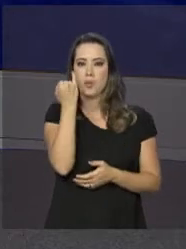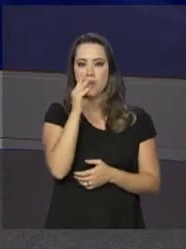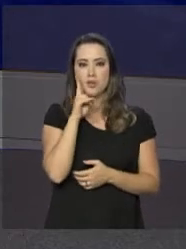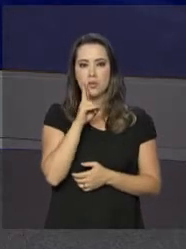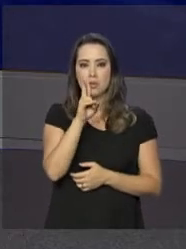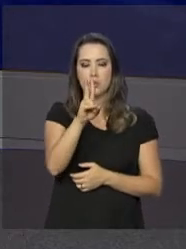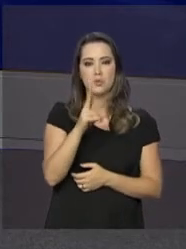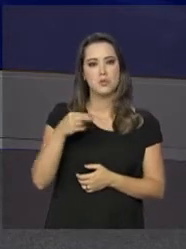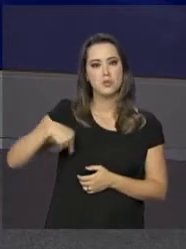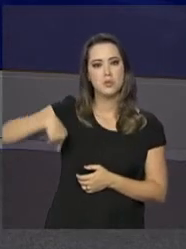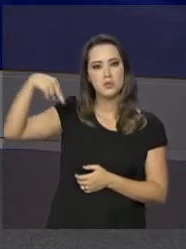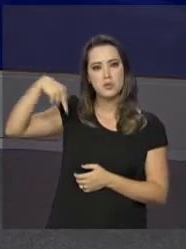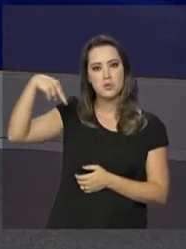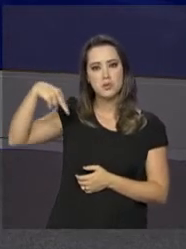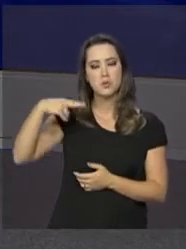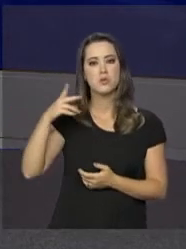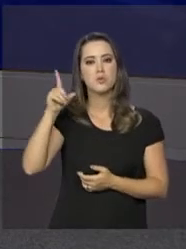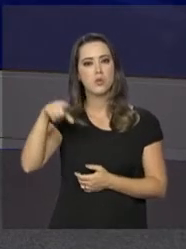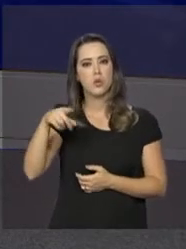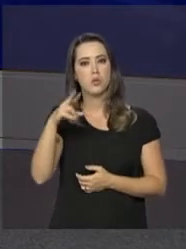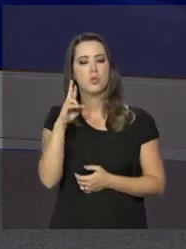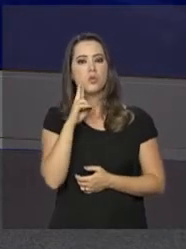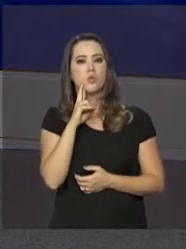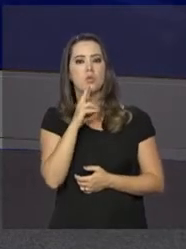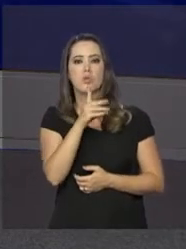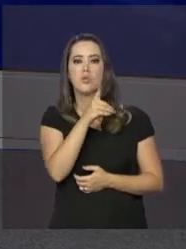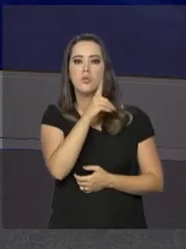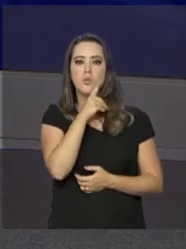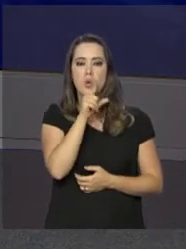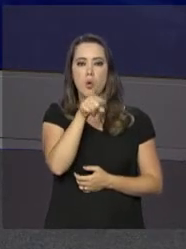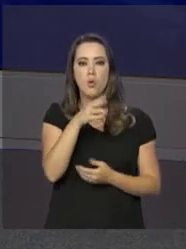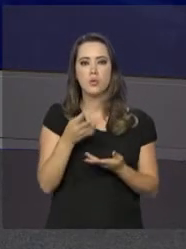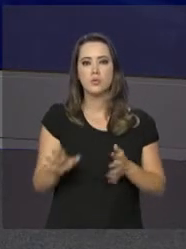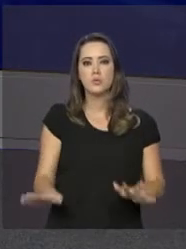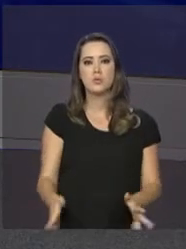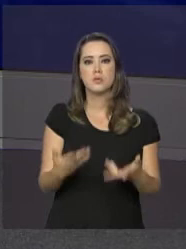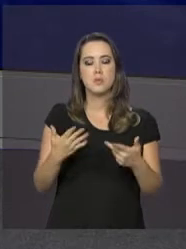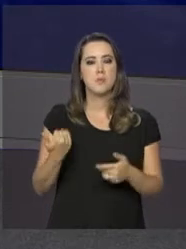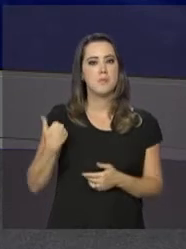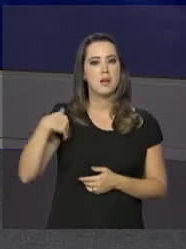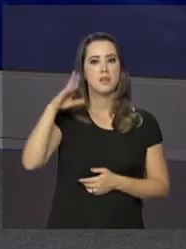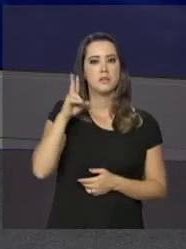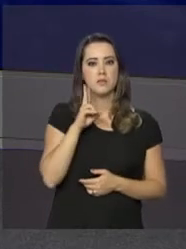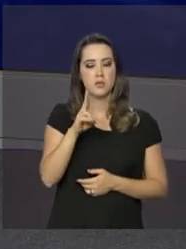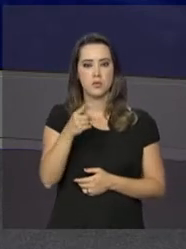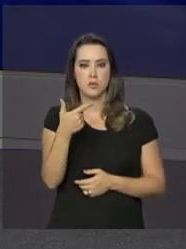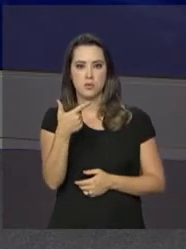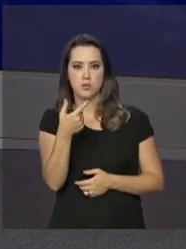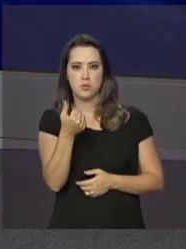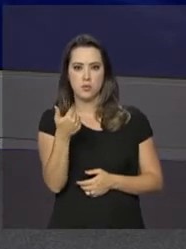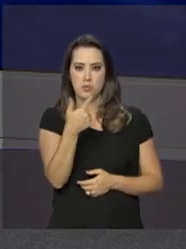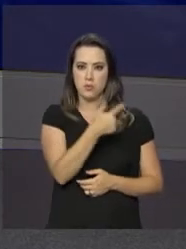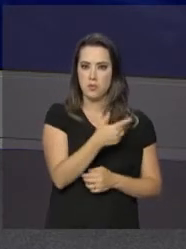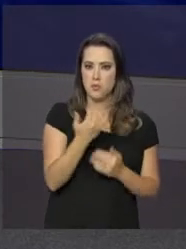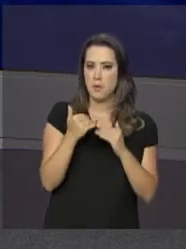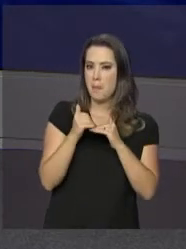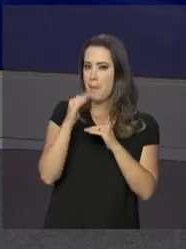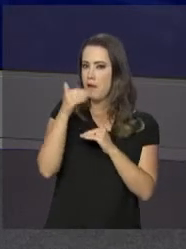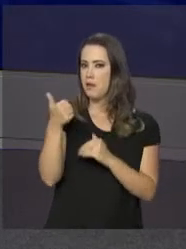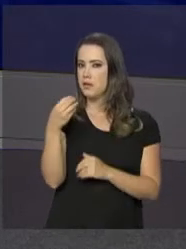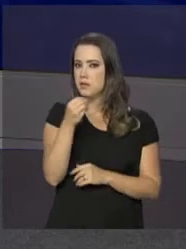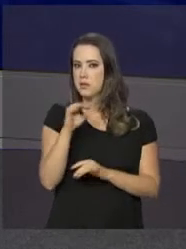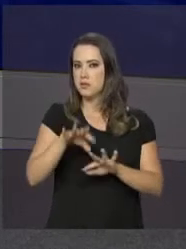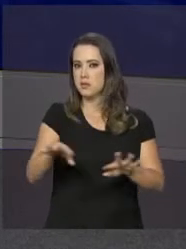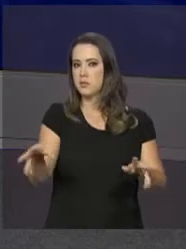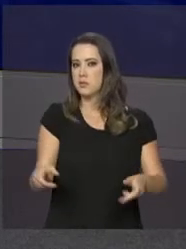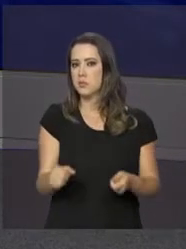está no norte é o estado de rondônia que vem produzindo cada vez mais em 2012 produzirá pouco mais